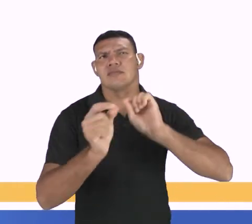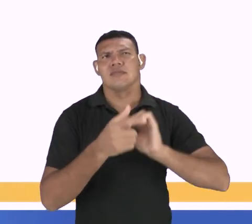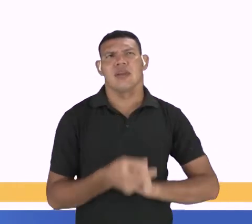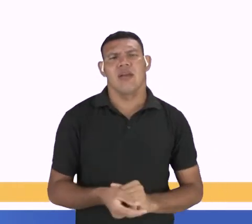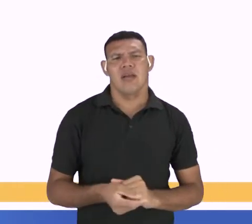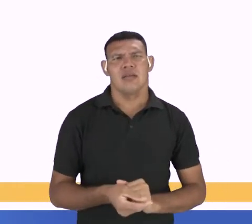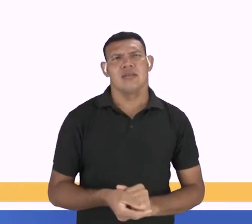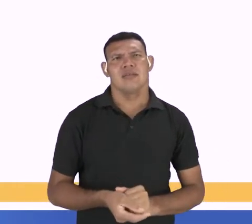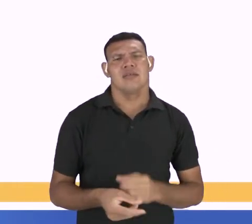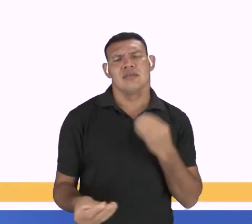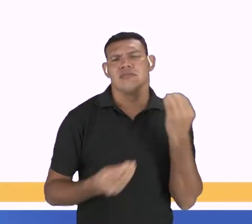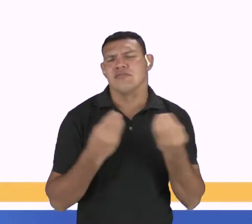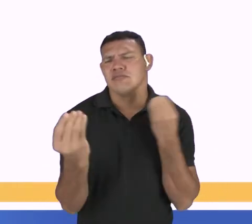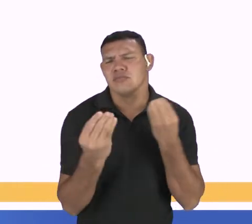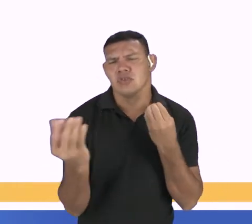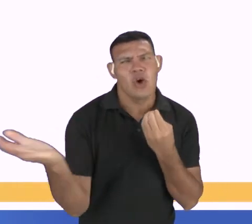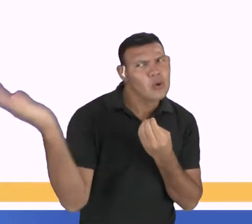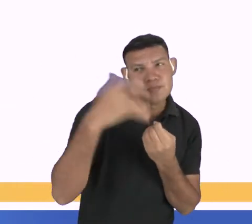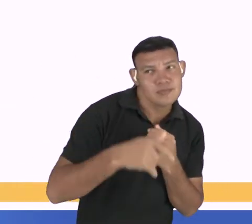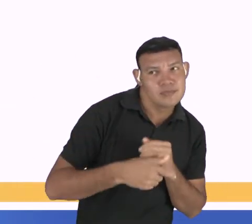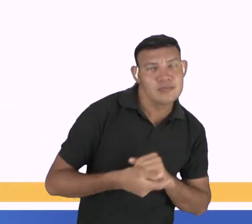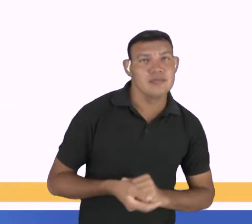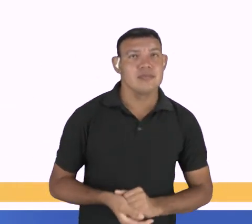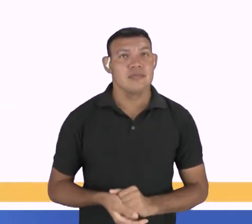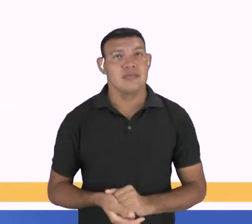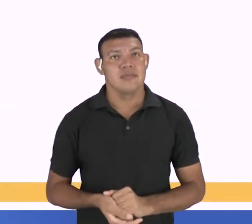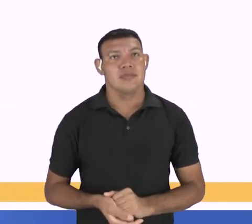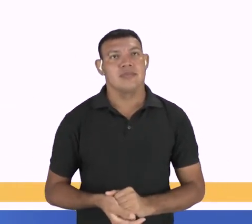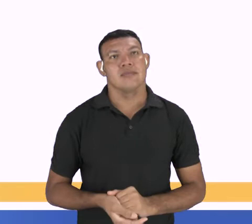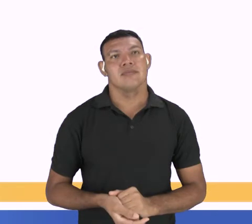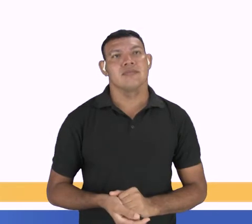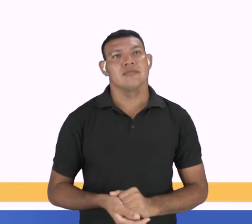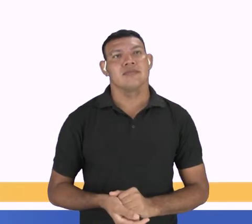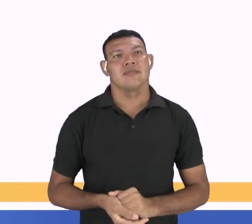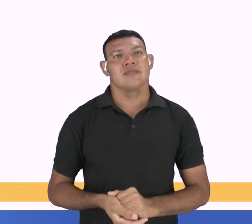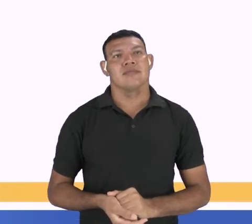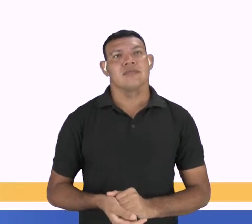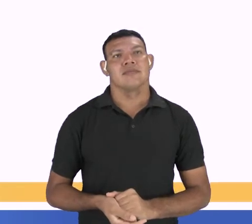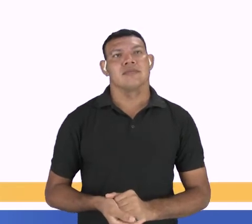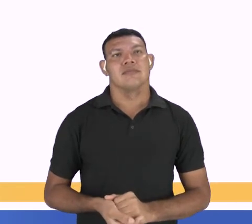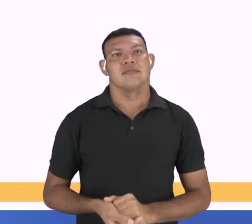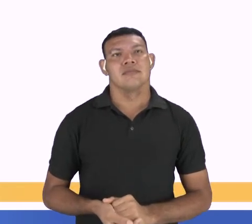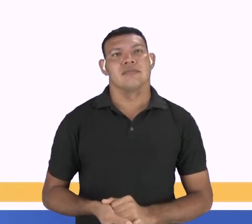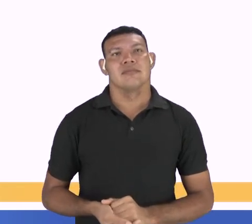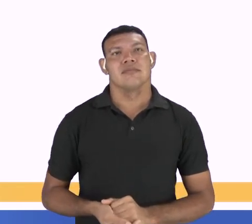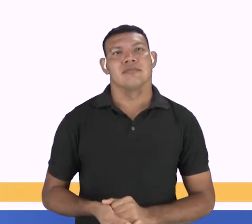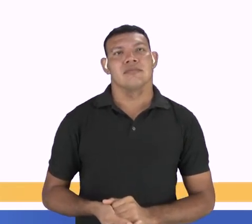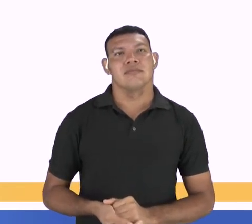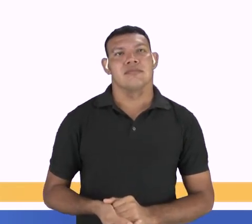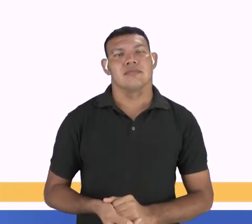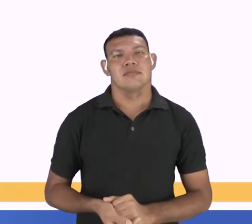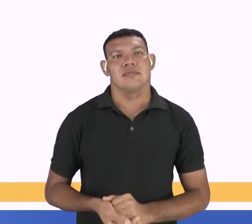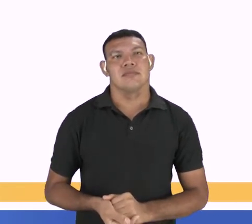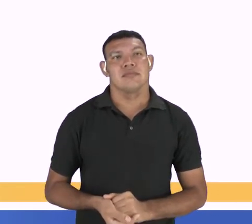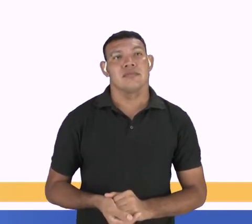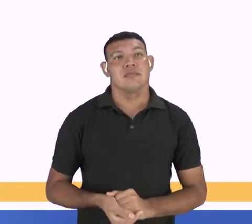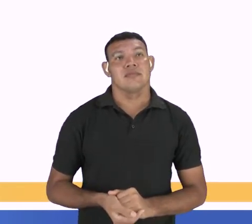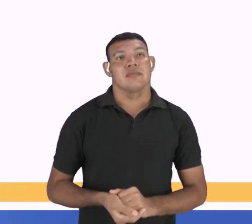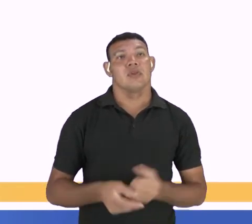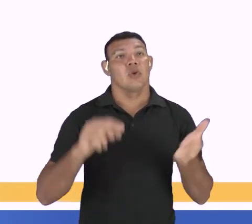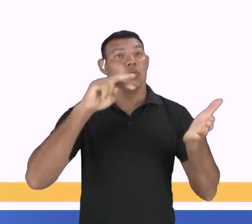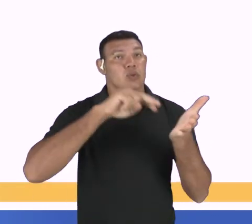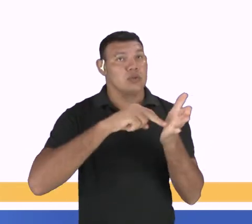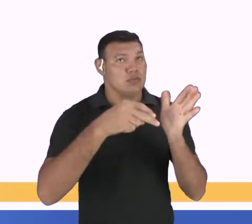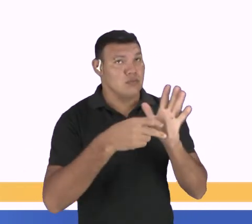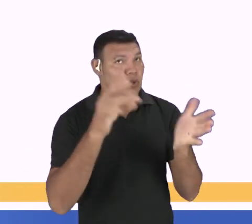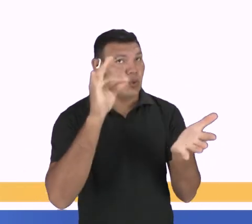vem, porque o how significa como, o come significa vir, então ao pé da letra seria isso, mas na verdade essa é